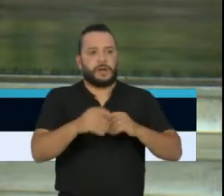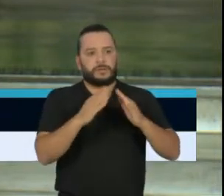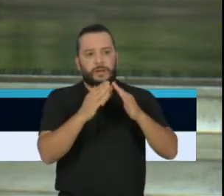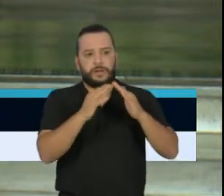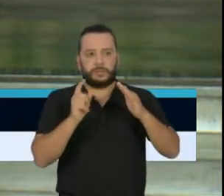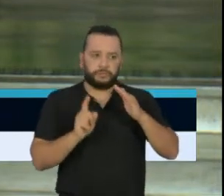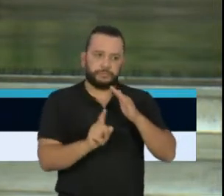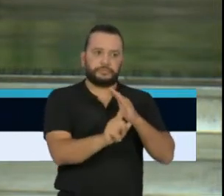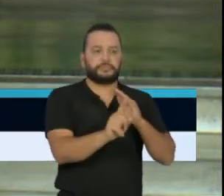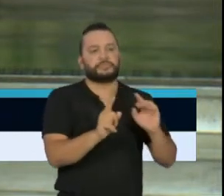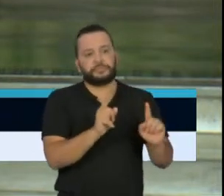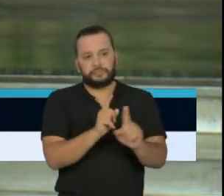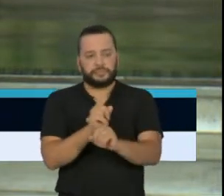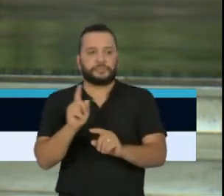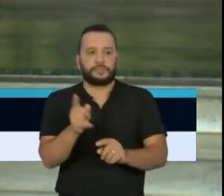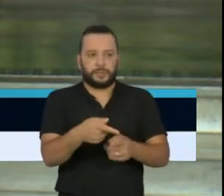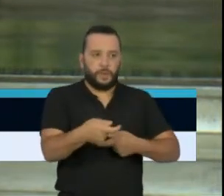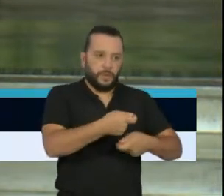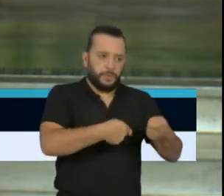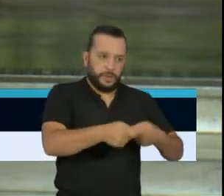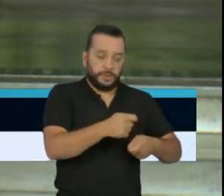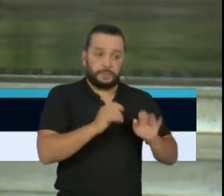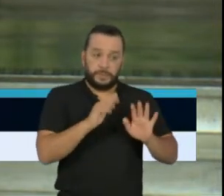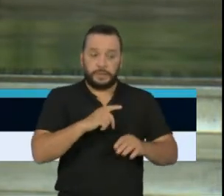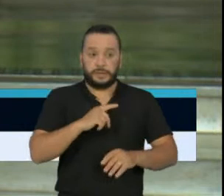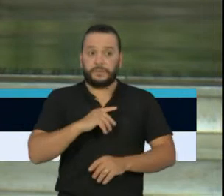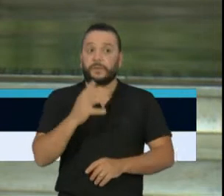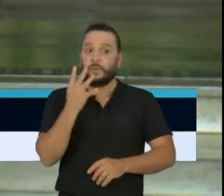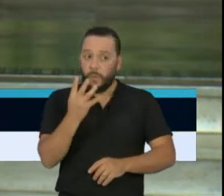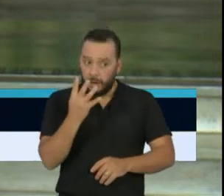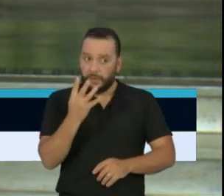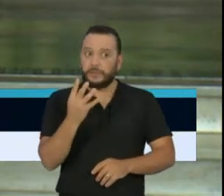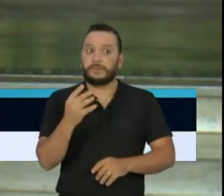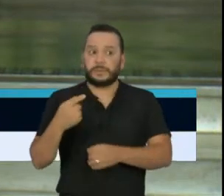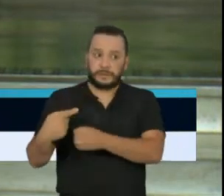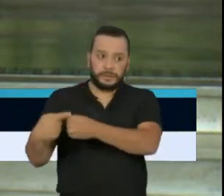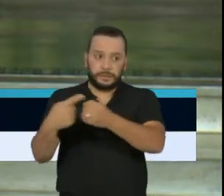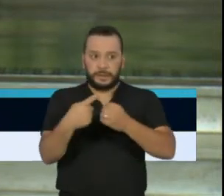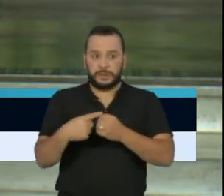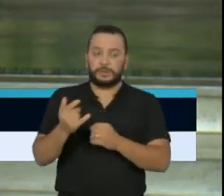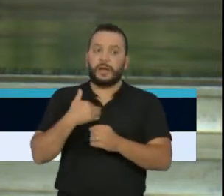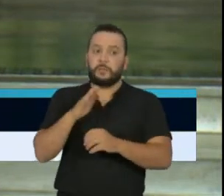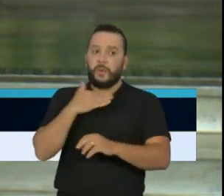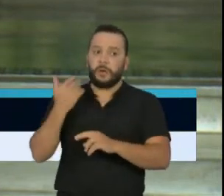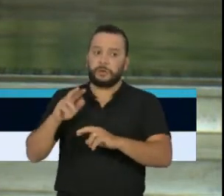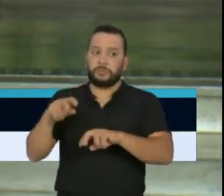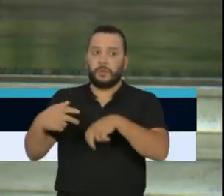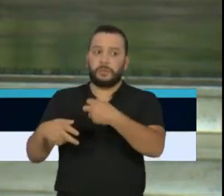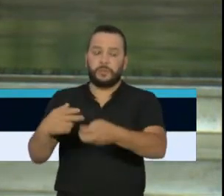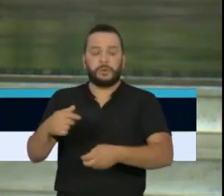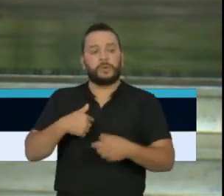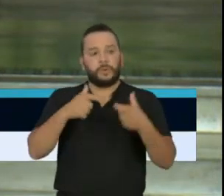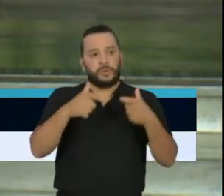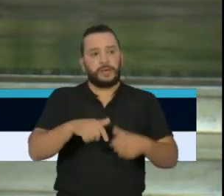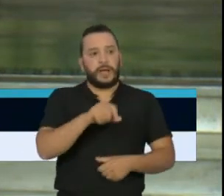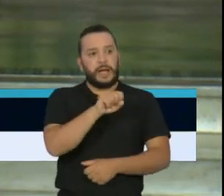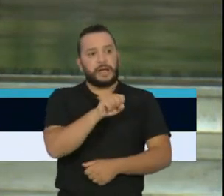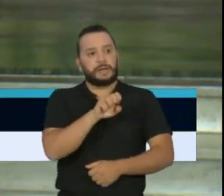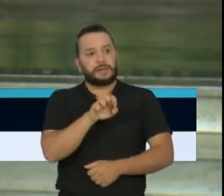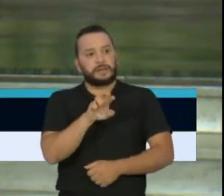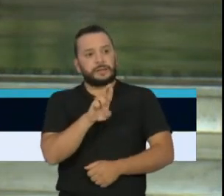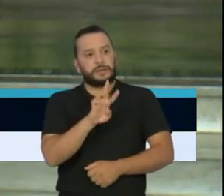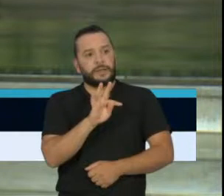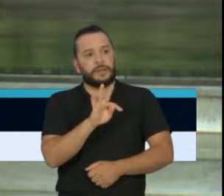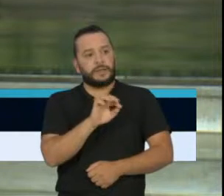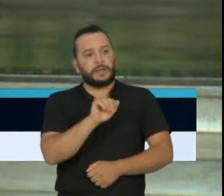e aí, sendo que 4 delas já tiveram casos de morte, inclusive uma delas é Sertãozinho, que o senhor citou no começo